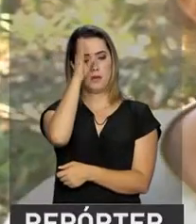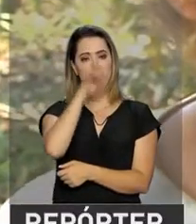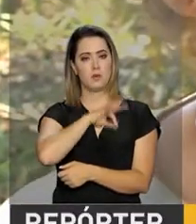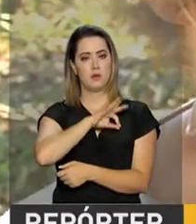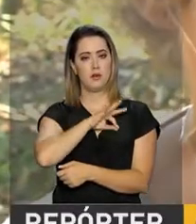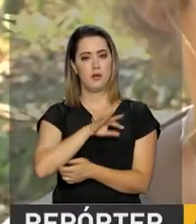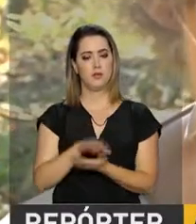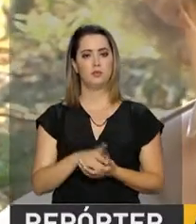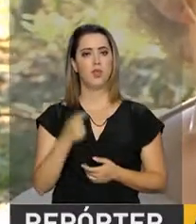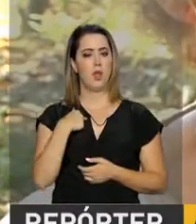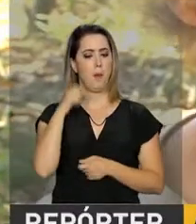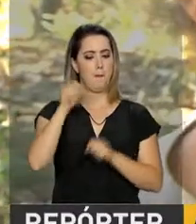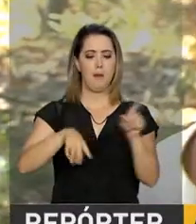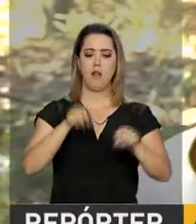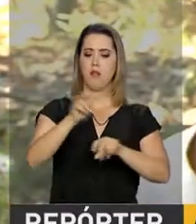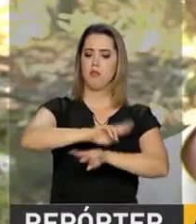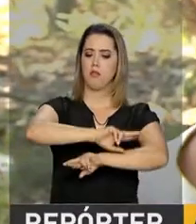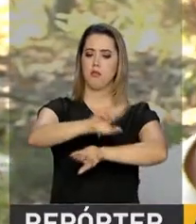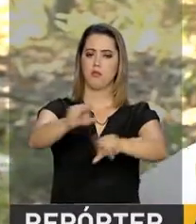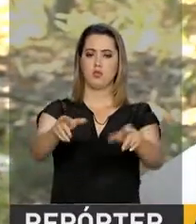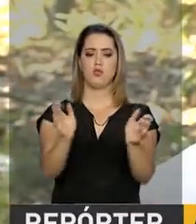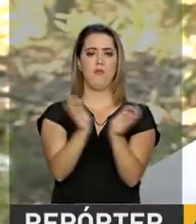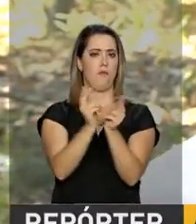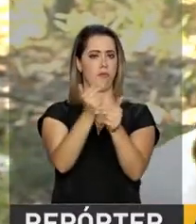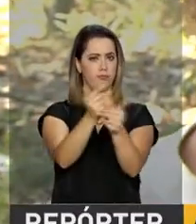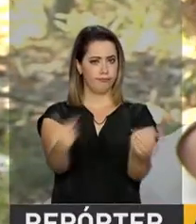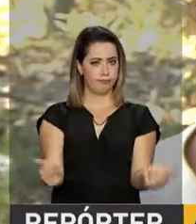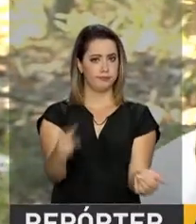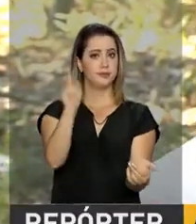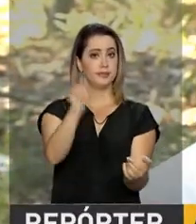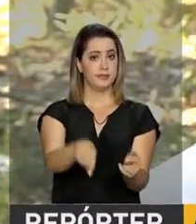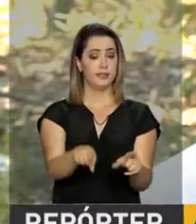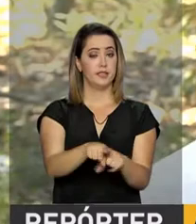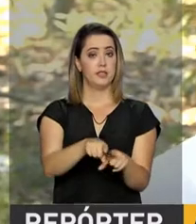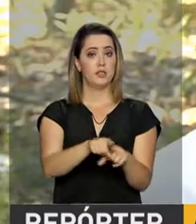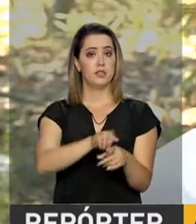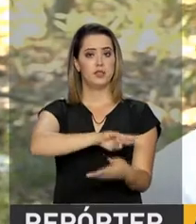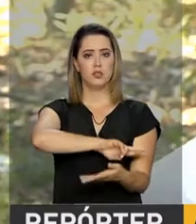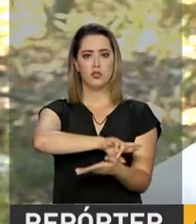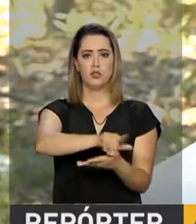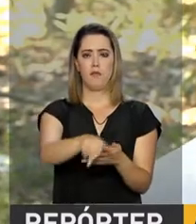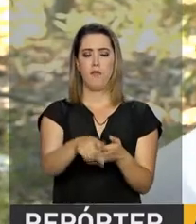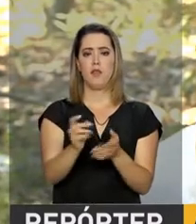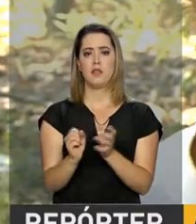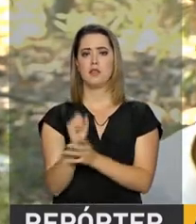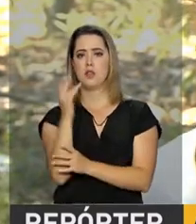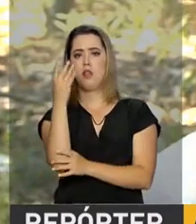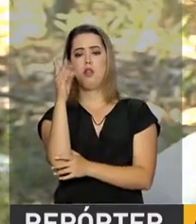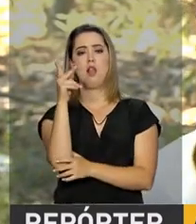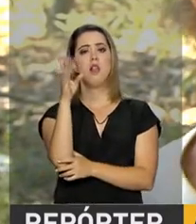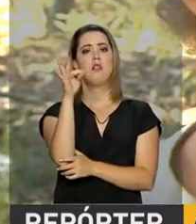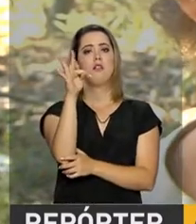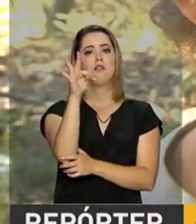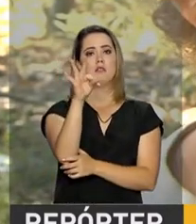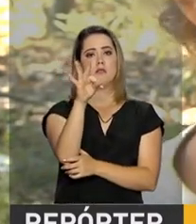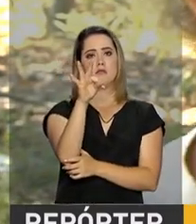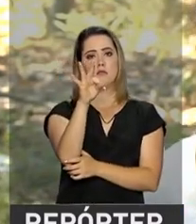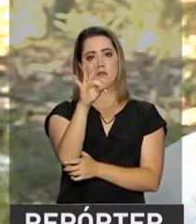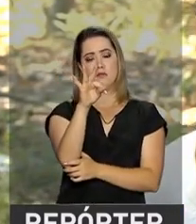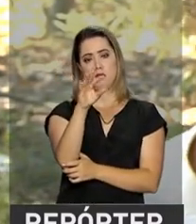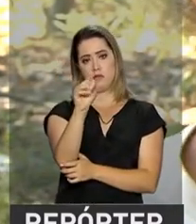rúcula alface ecoville e tenha as plantas alternativa que só taioba a mostarda